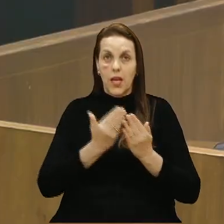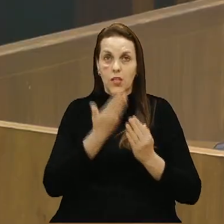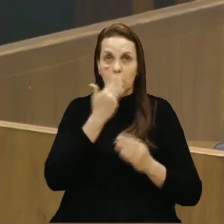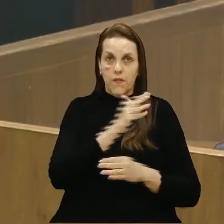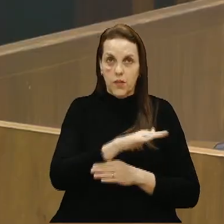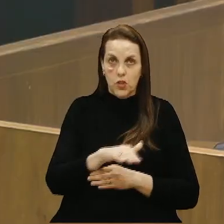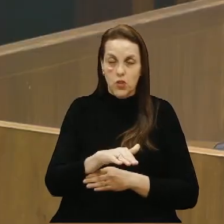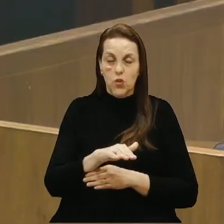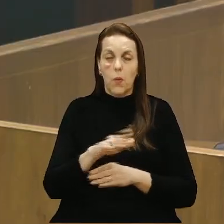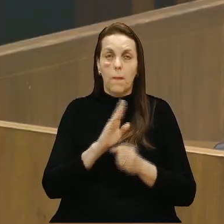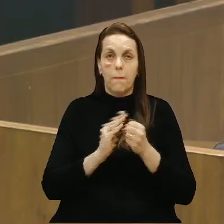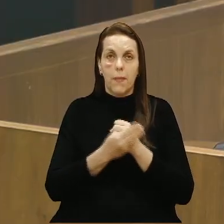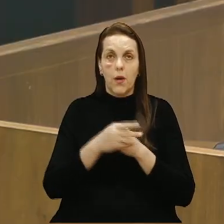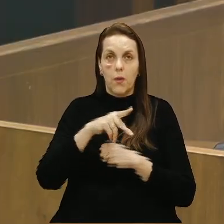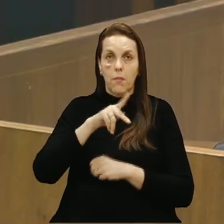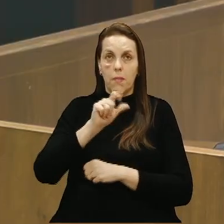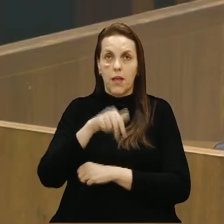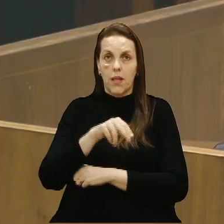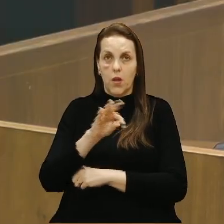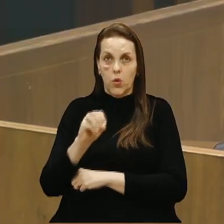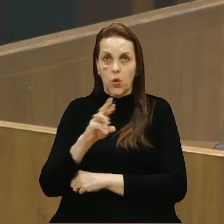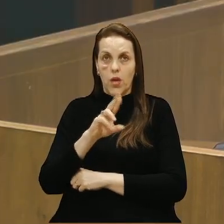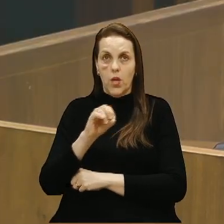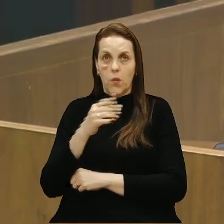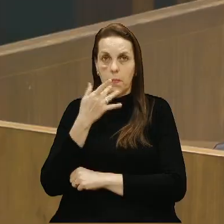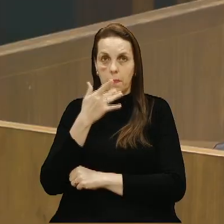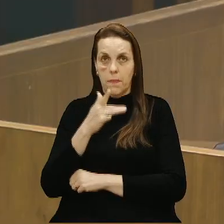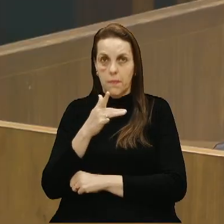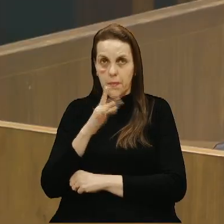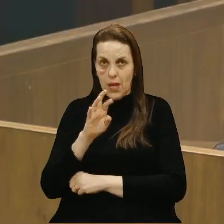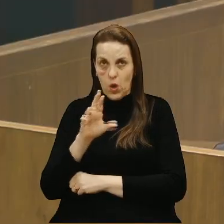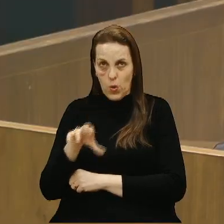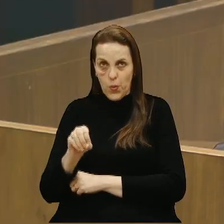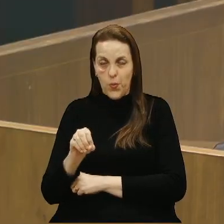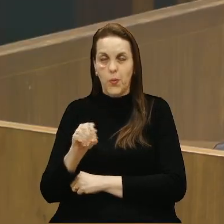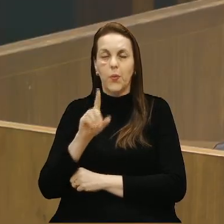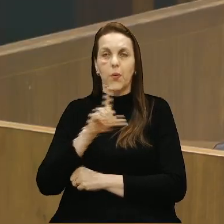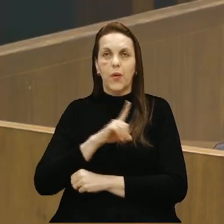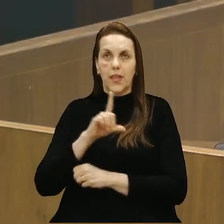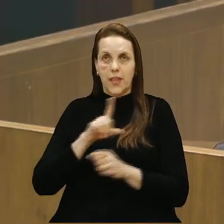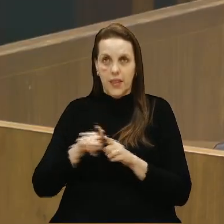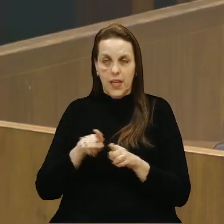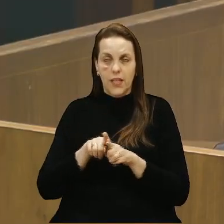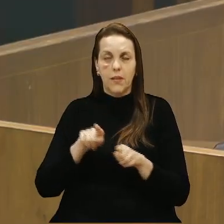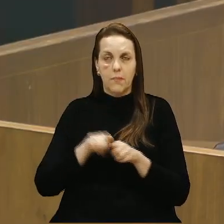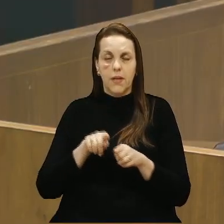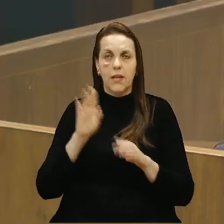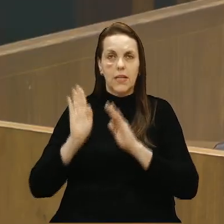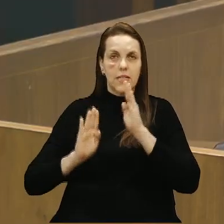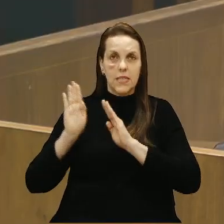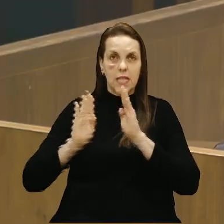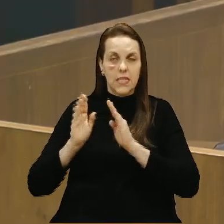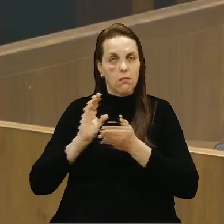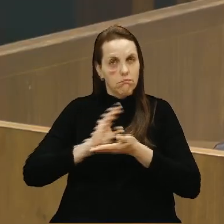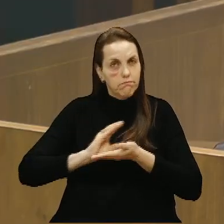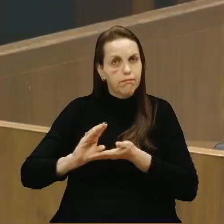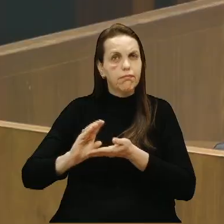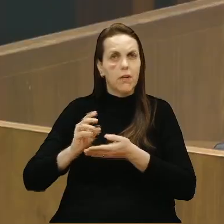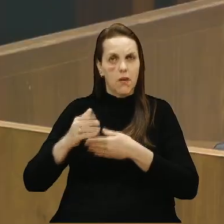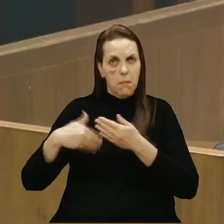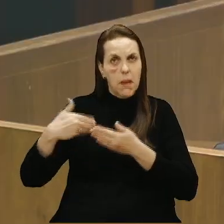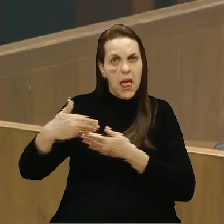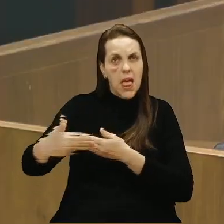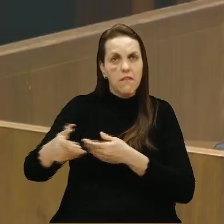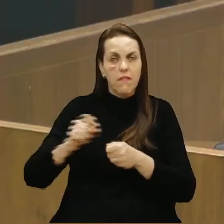Branco. De acordo com a Secretaria Municipal de Educação, está em fase do envio de documentação por parte da empresa vencedora da licitação, para breve ser